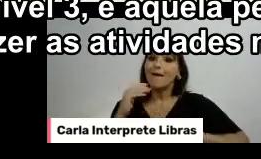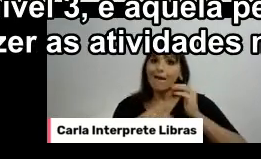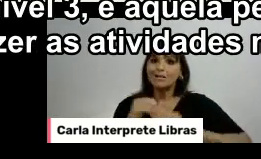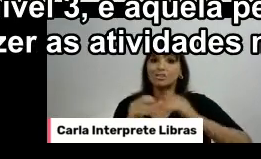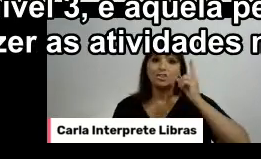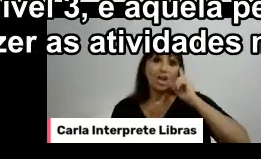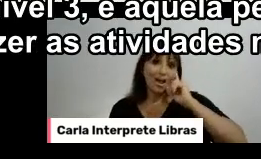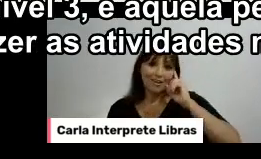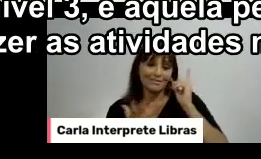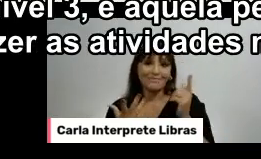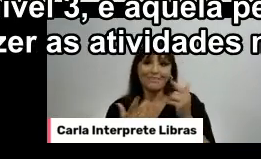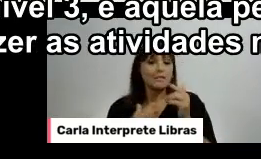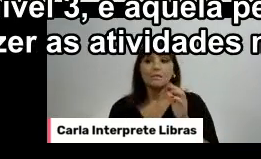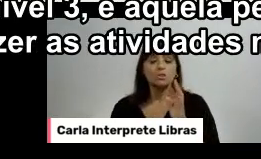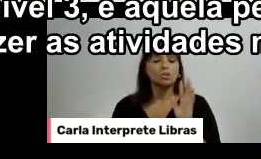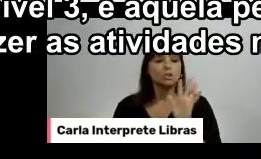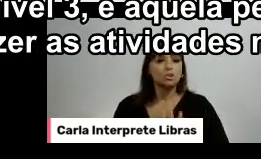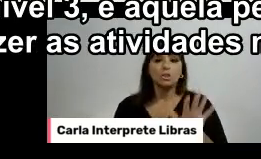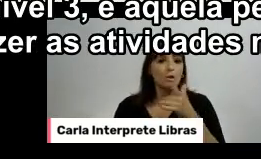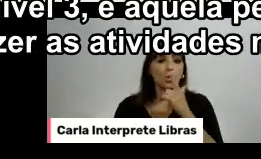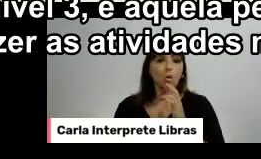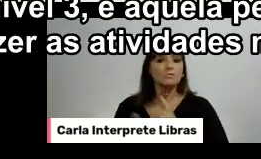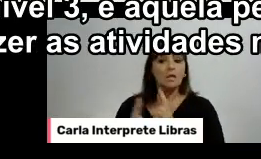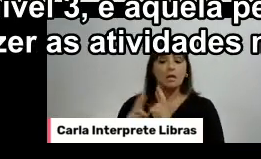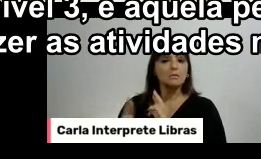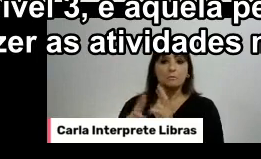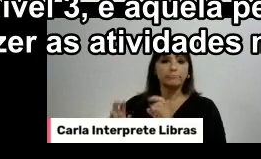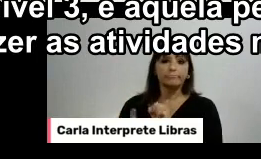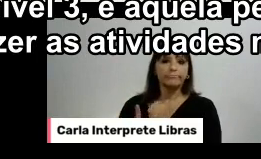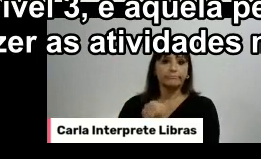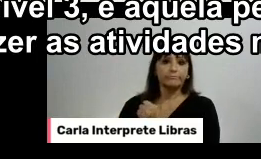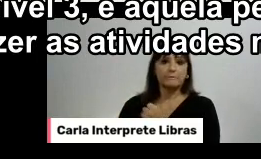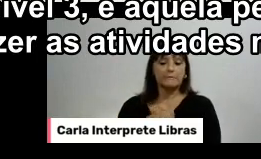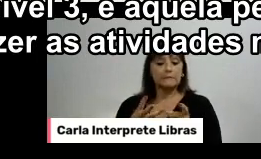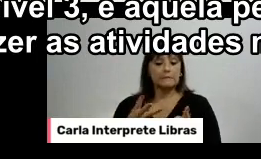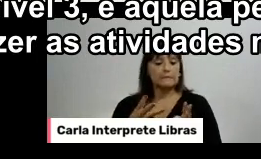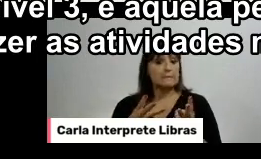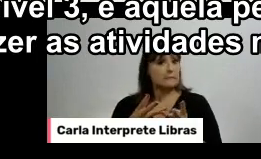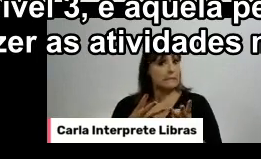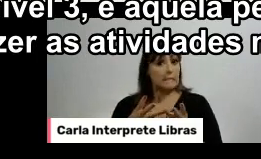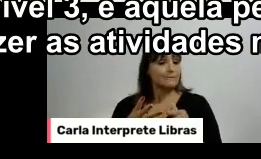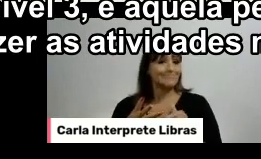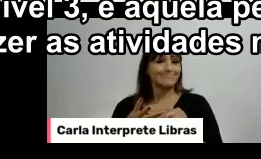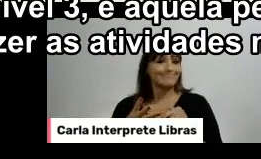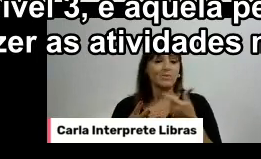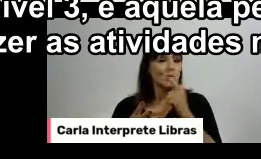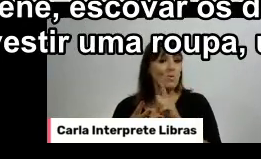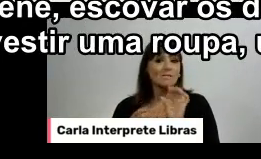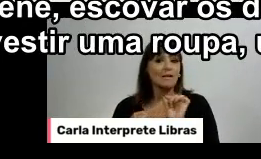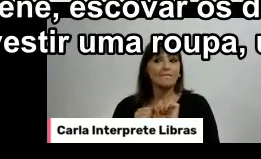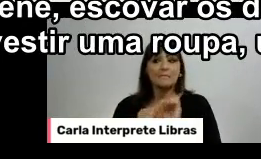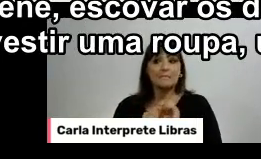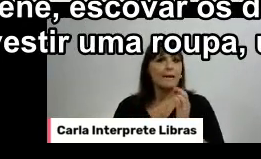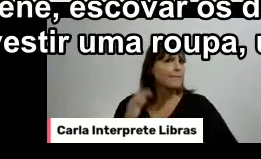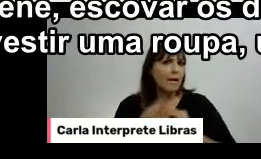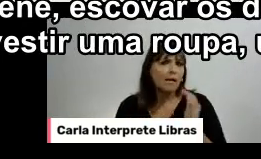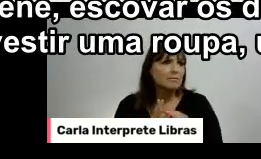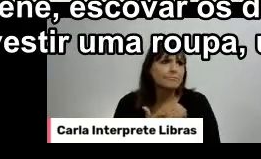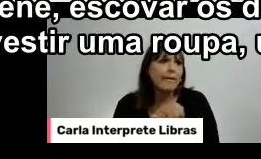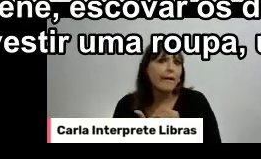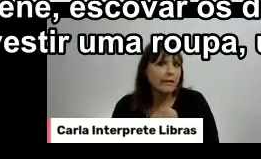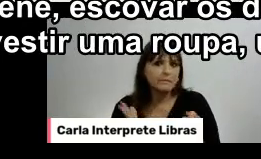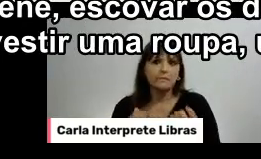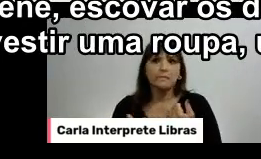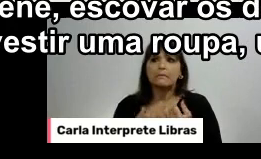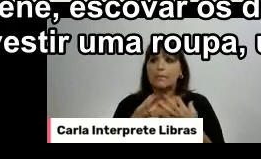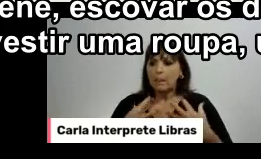No nível 3, é aquela pessoa que não consegue fazer as atividades mais básicas, como de higiene, escovar os